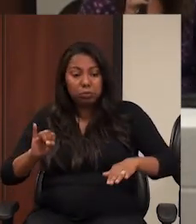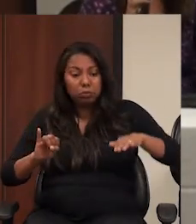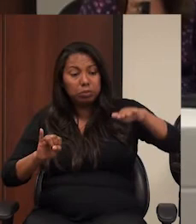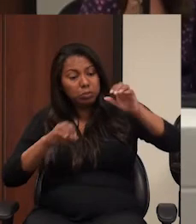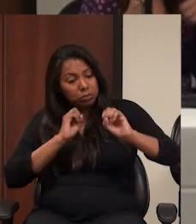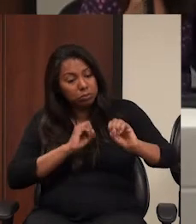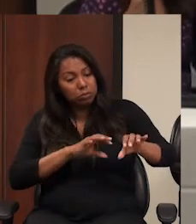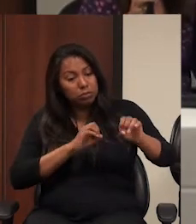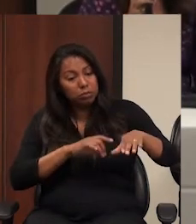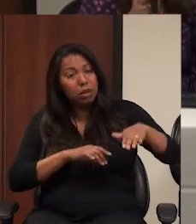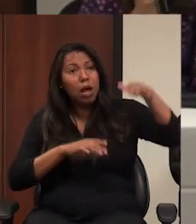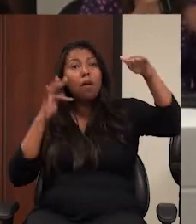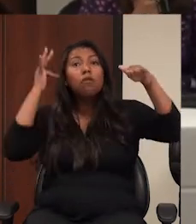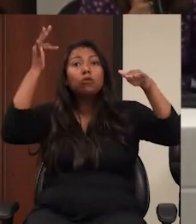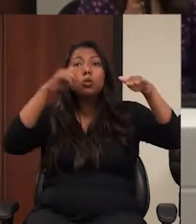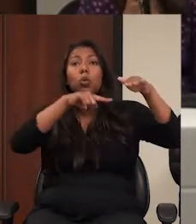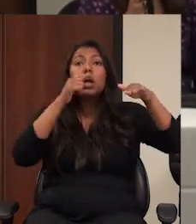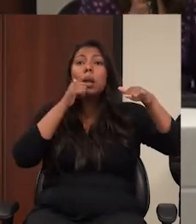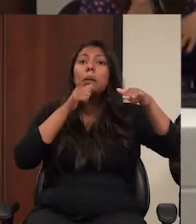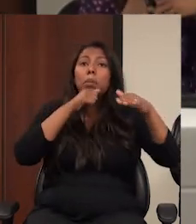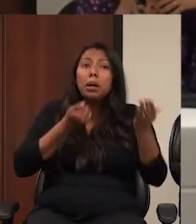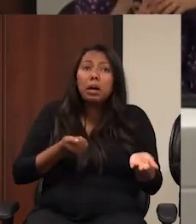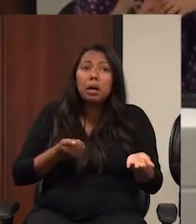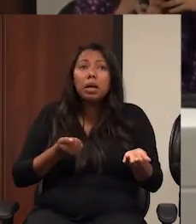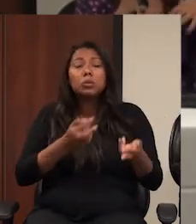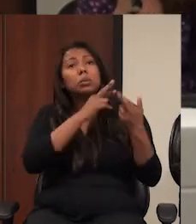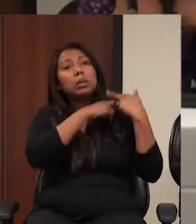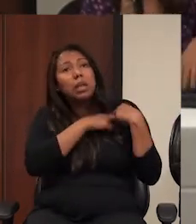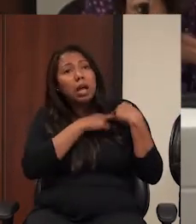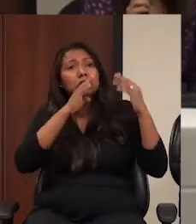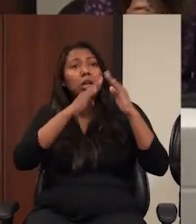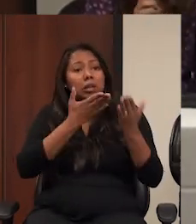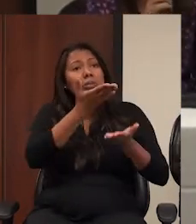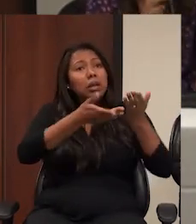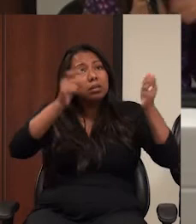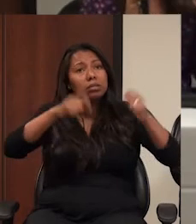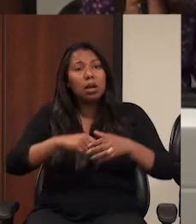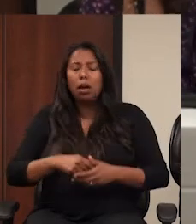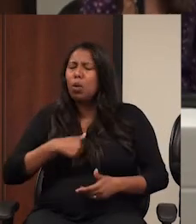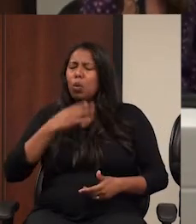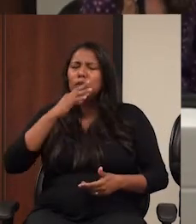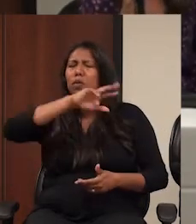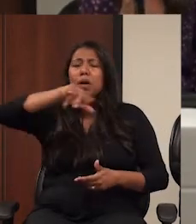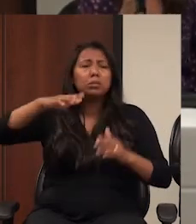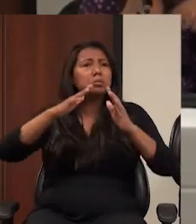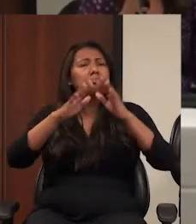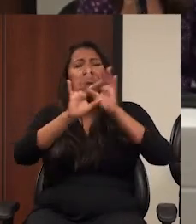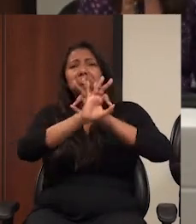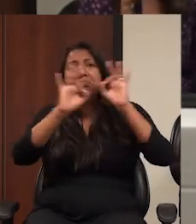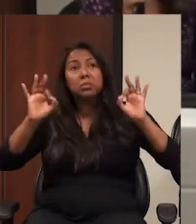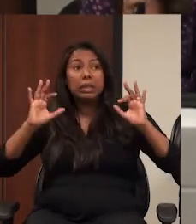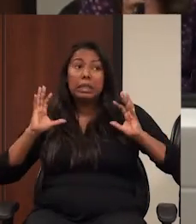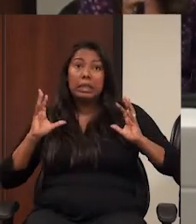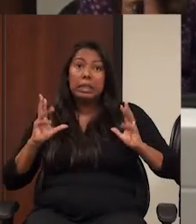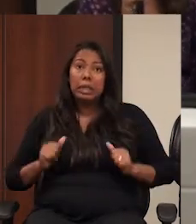ser mãe, para ter responsabilidade, para cuidar de uma casa, que aliás, eu conheço vários, tem uma casa maravilhosa, muito mais limpa que